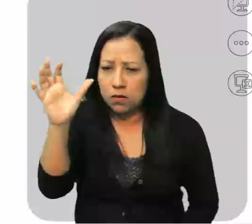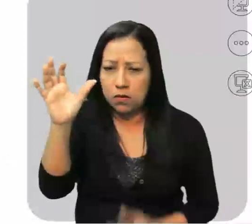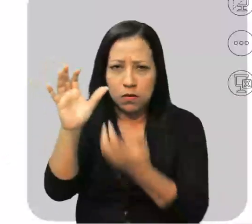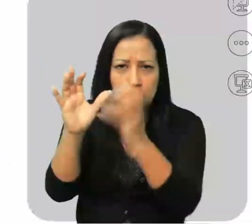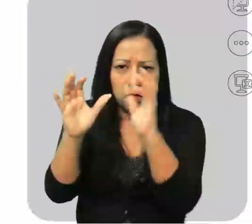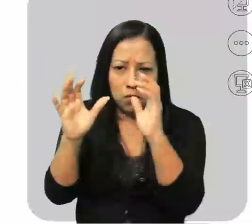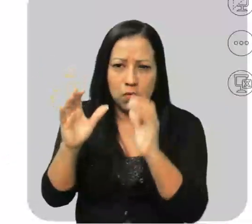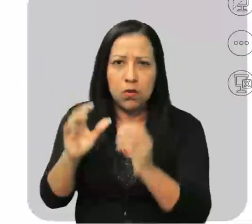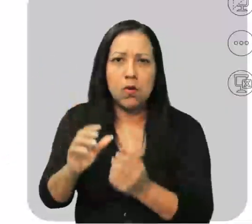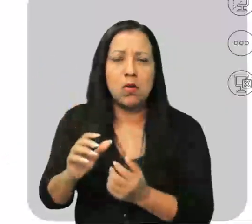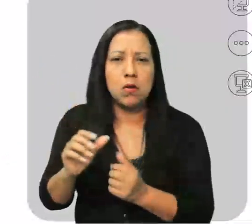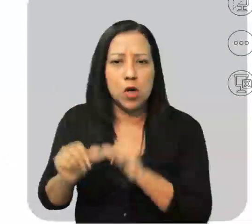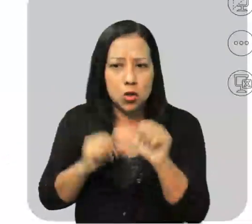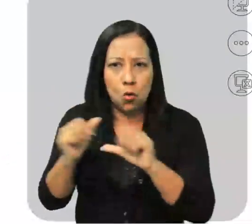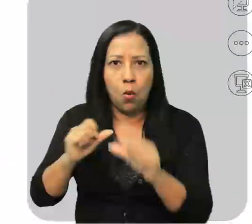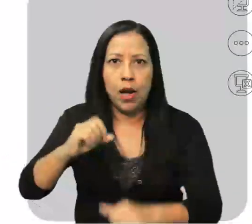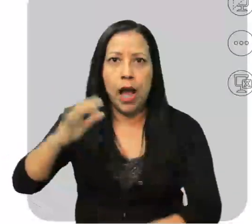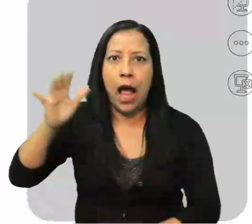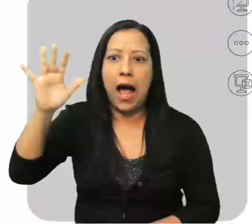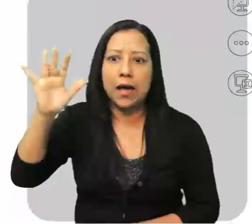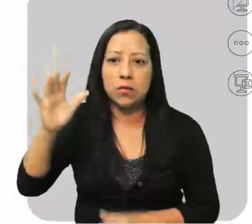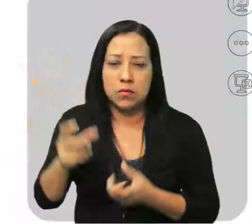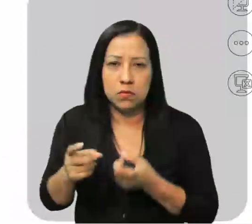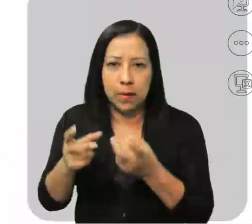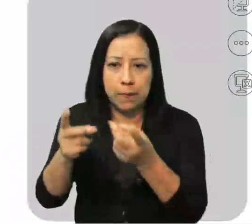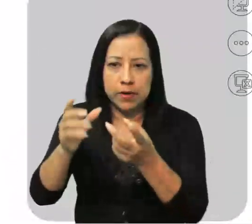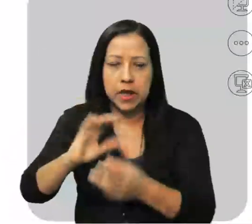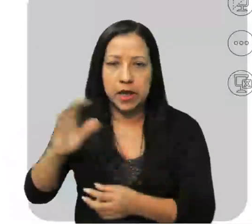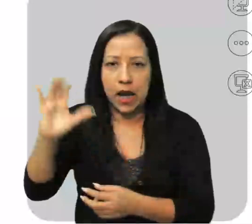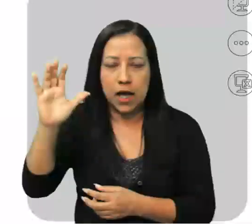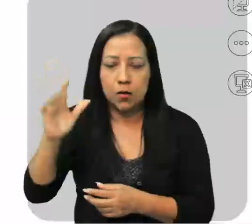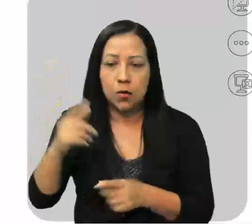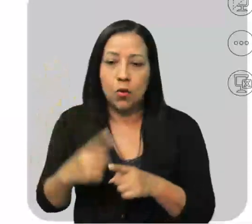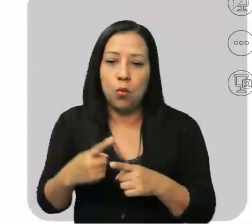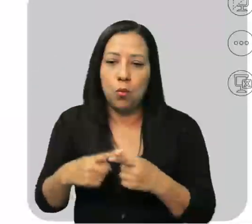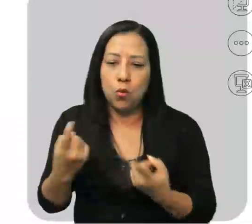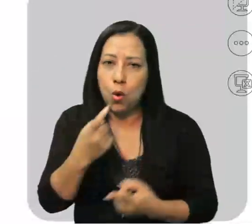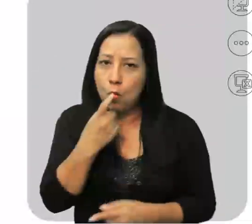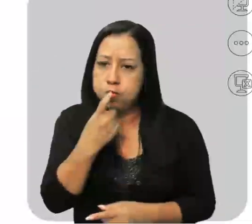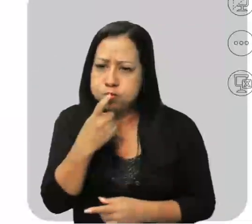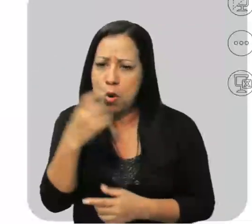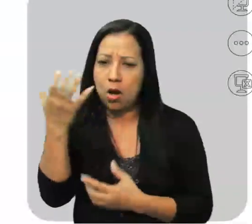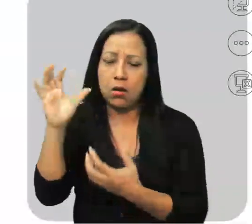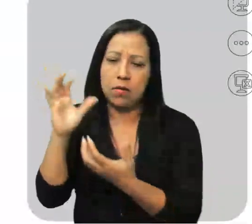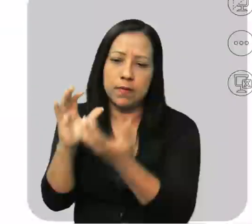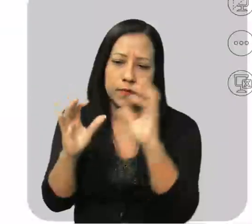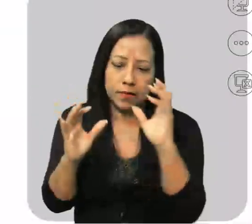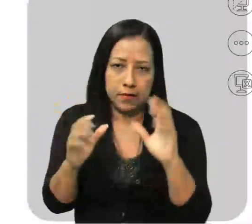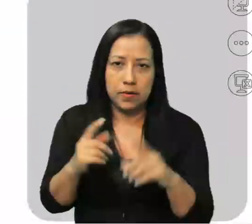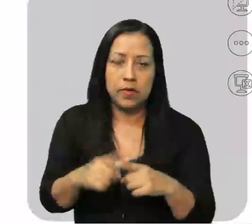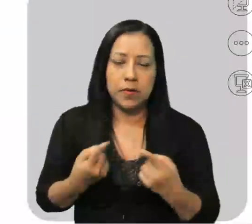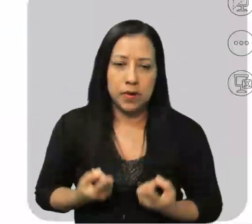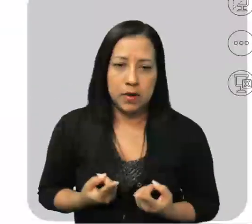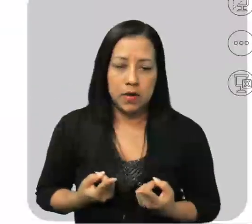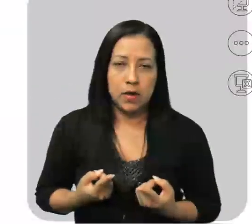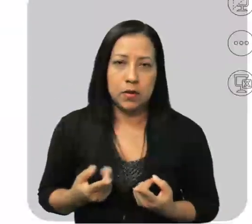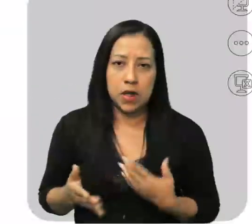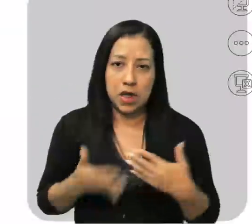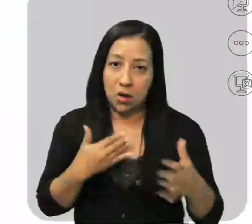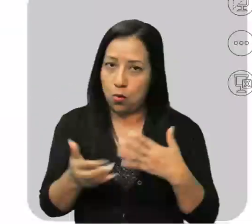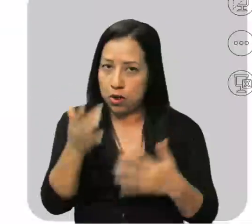e fazer eles ficarem muito caros. Elevar o preço deles e não é